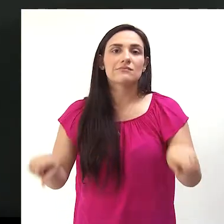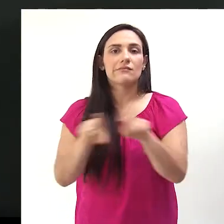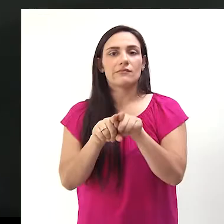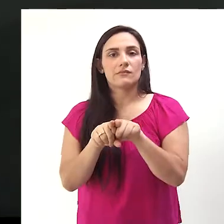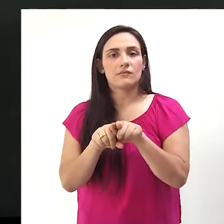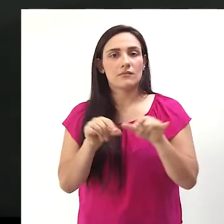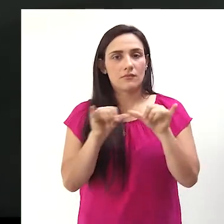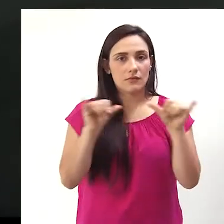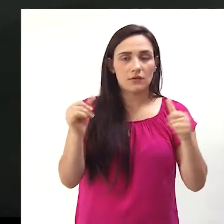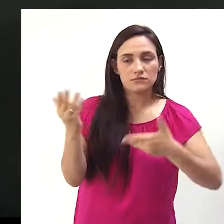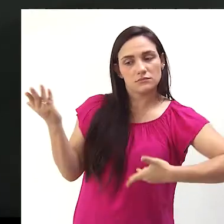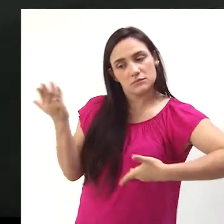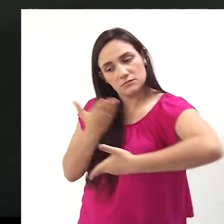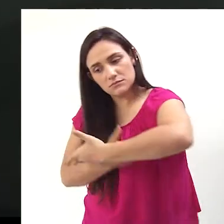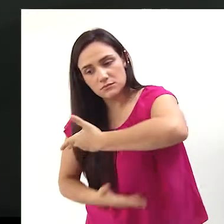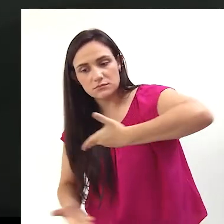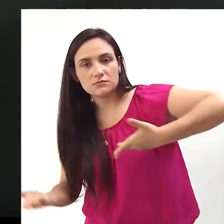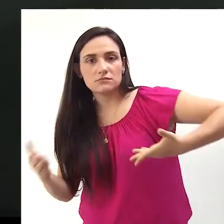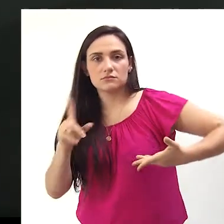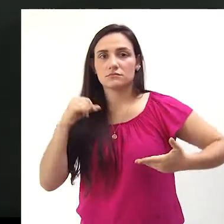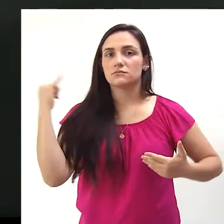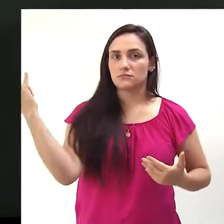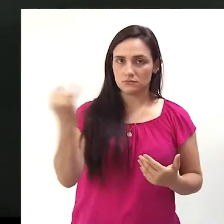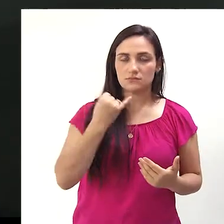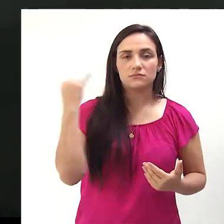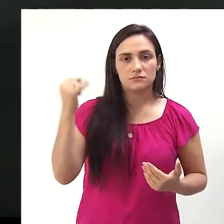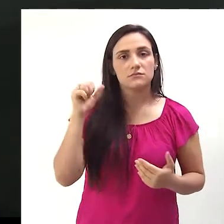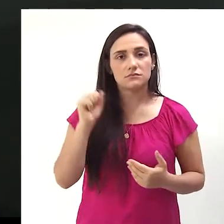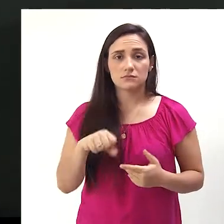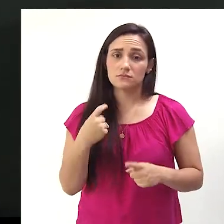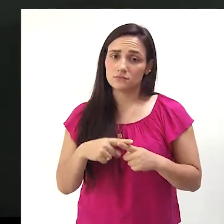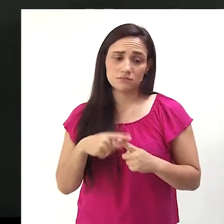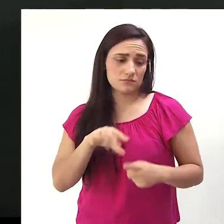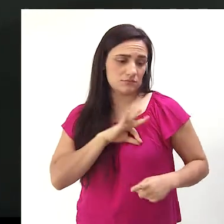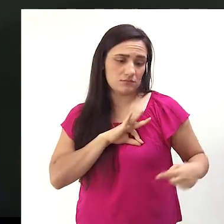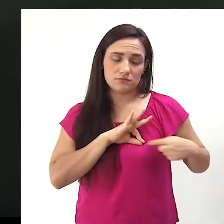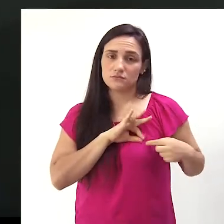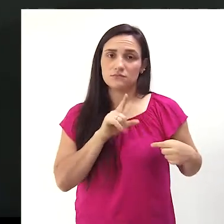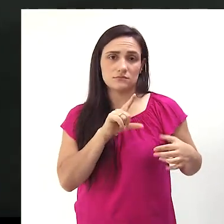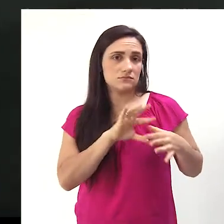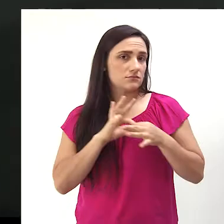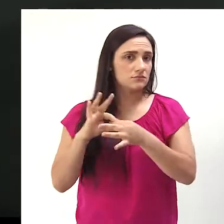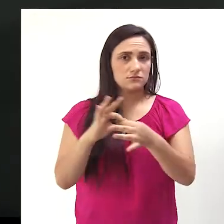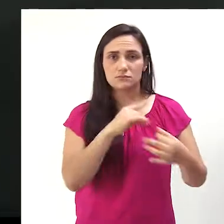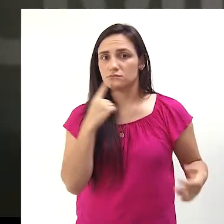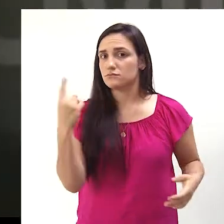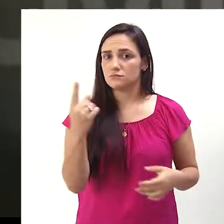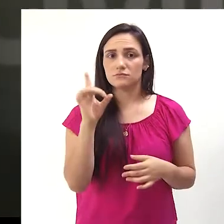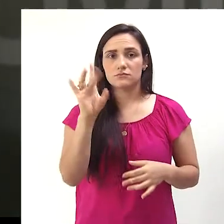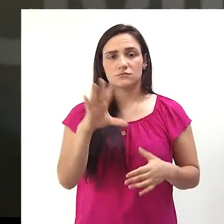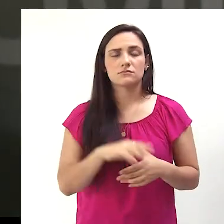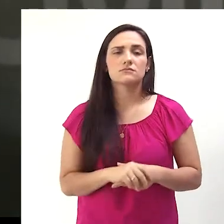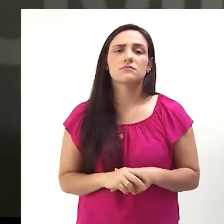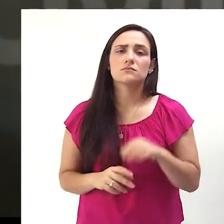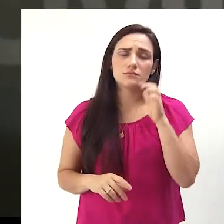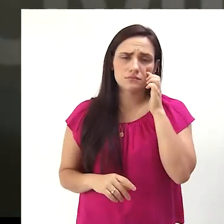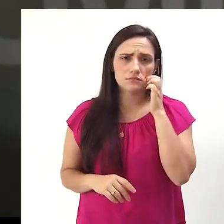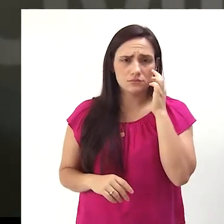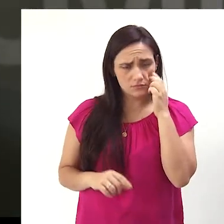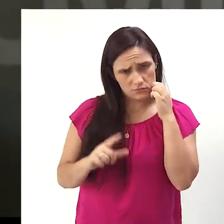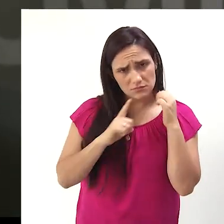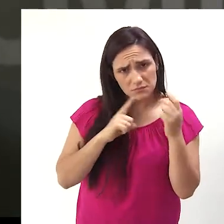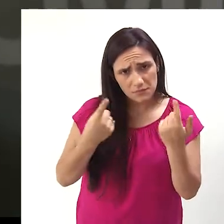essa parceria, essa troca de informações, esse constante trabalho em conjunto é fundamental, porque a Polícia Civil é uma só, né? Sim. E, doutor,